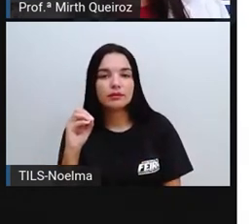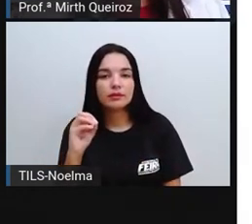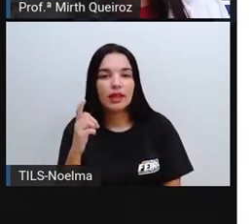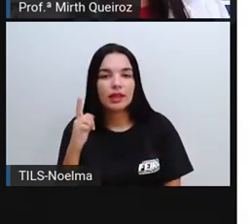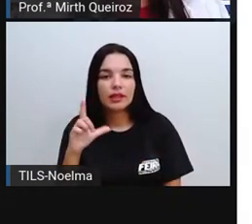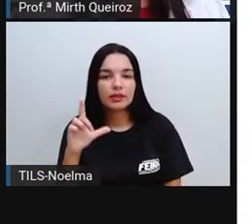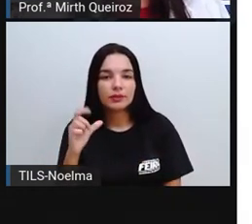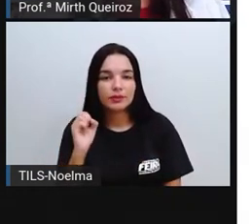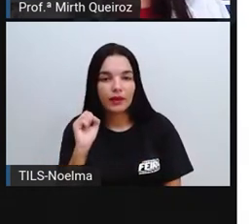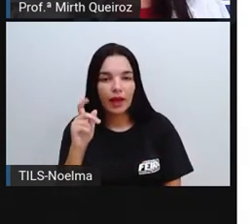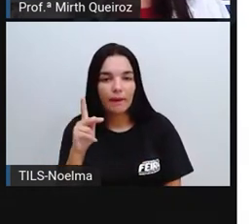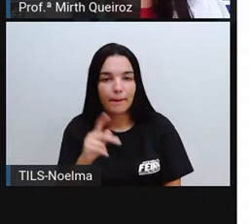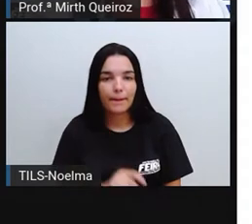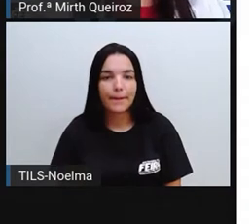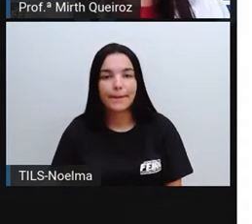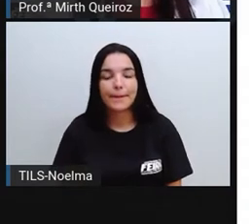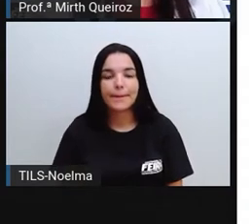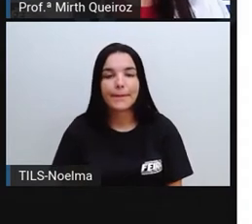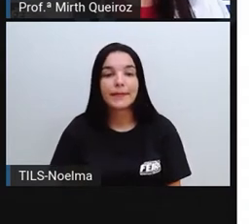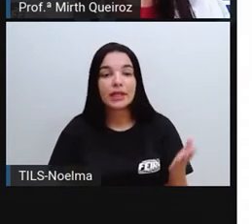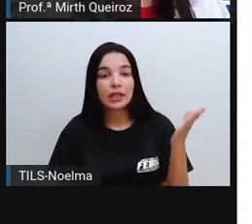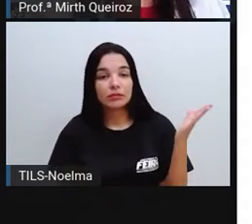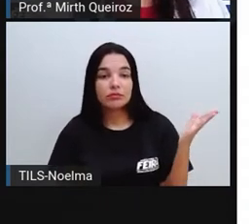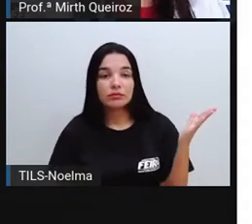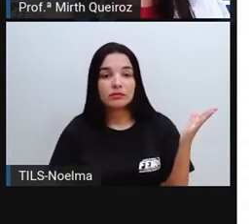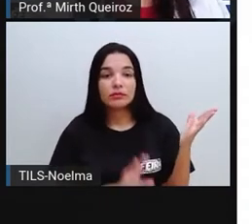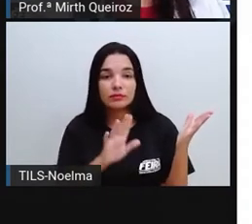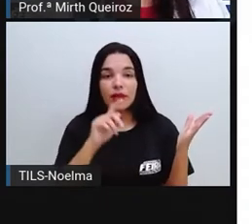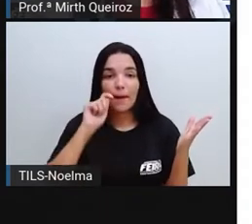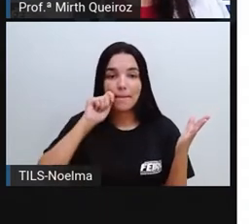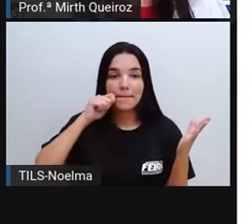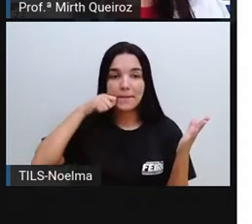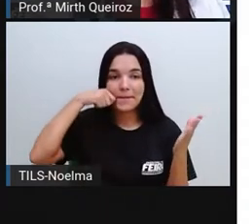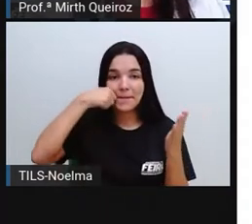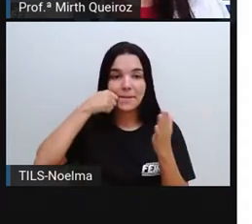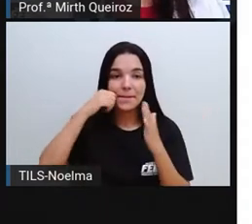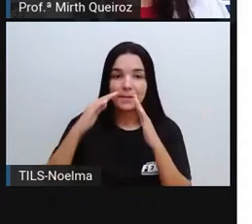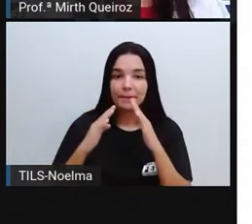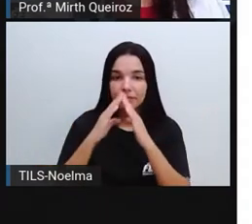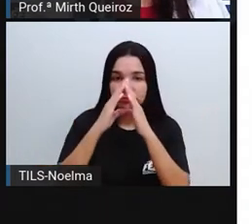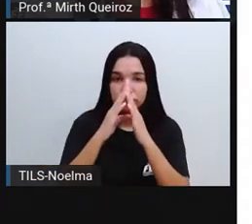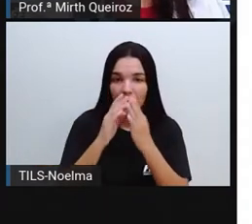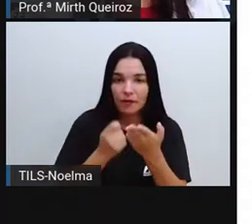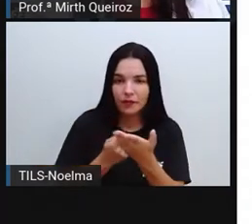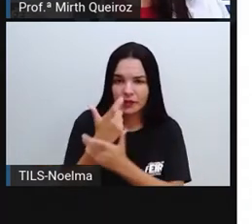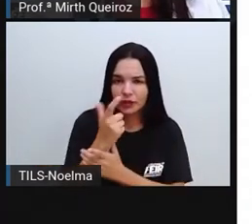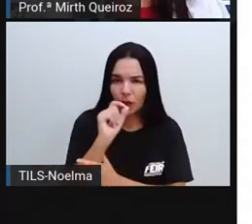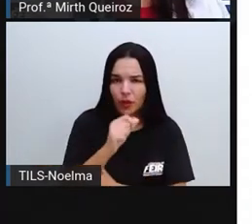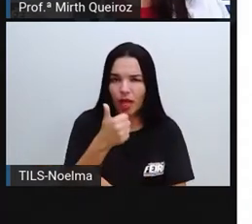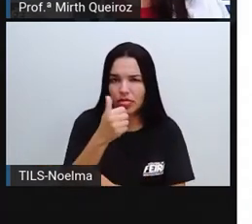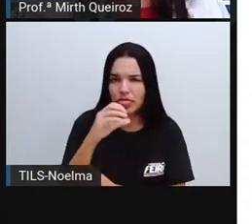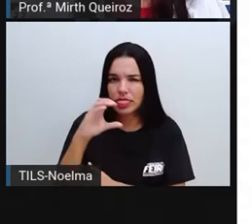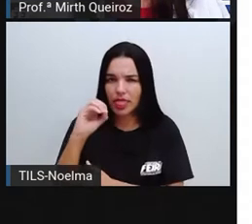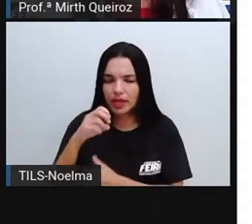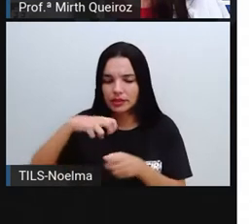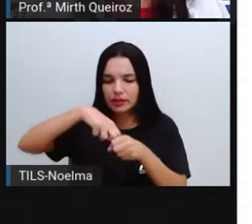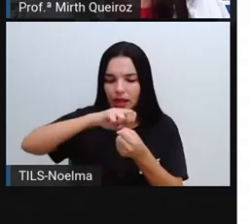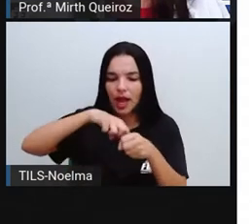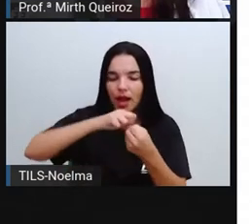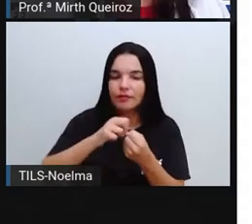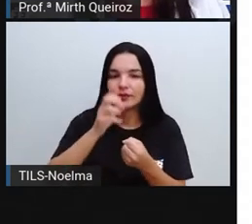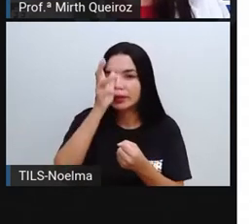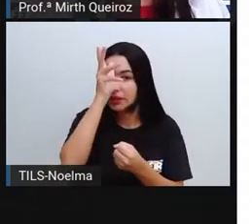litros, certo? Na padaria foram vendidas 10 garrafas de refrigerante de